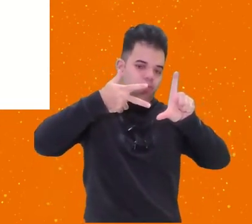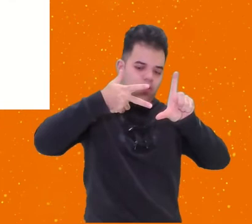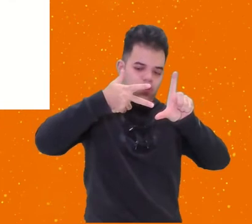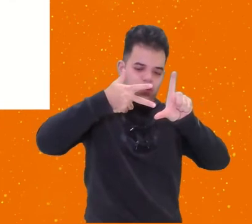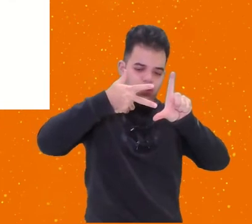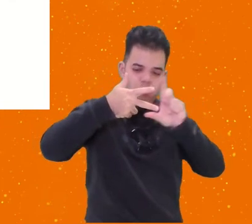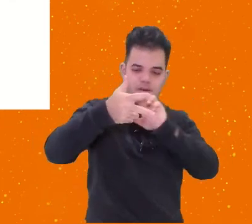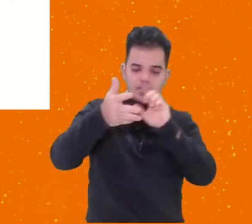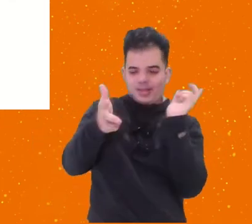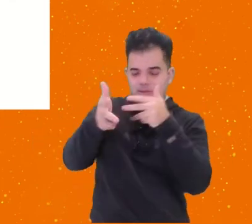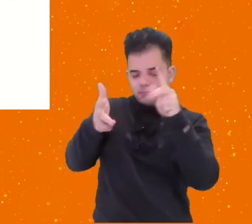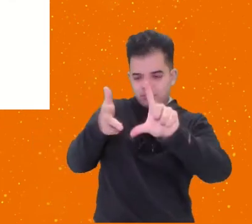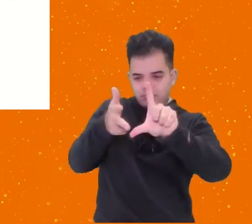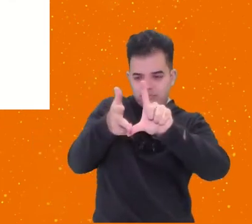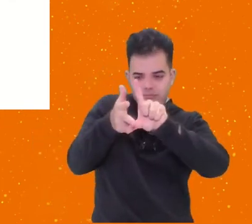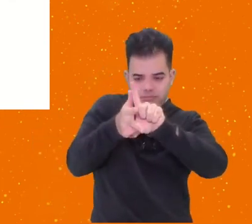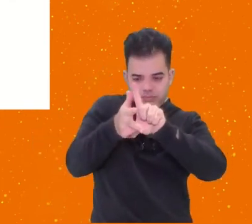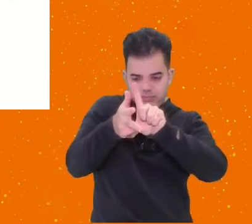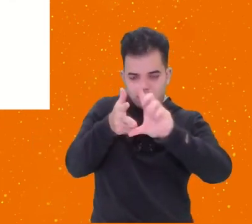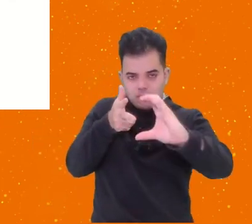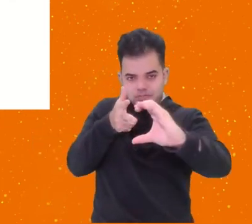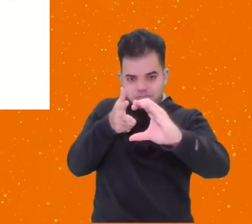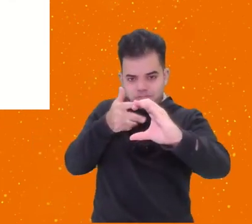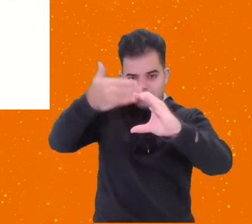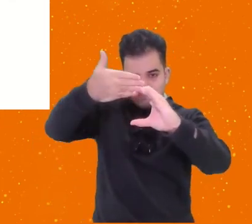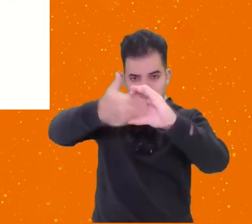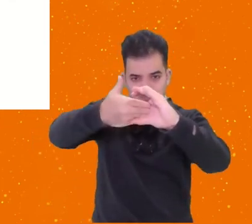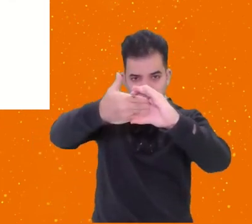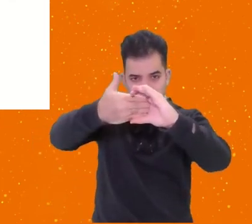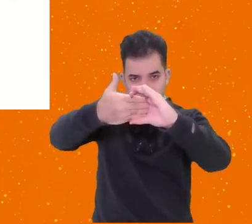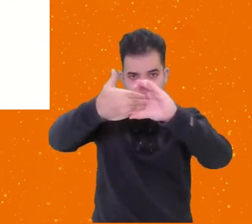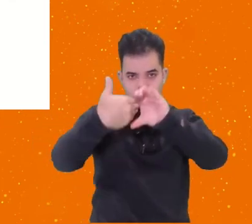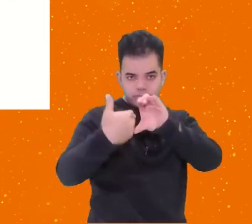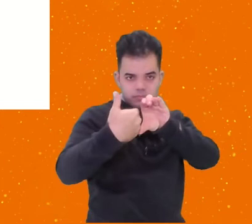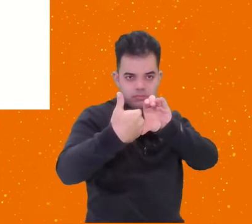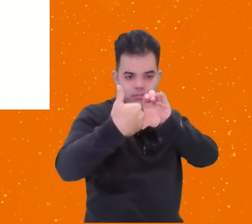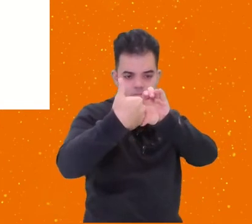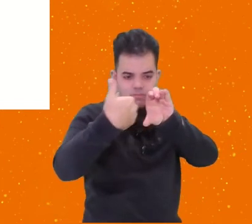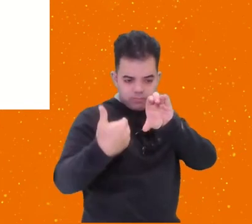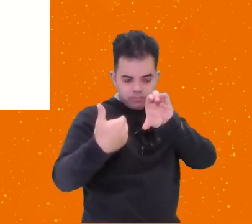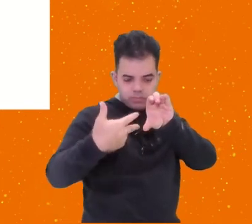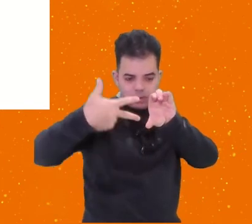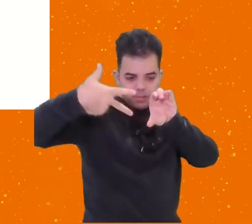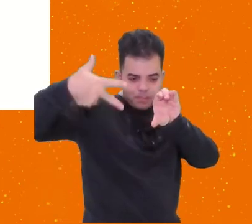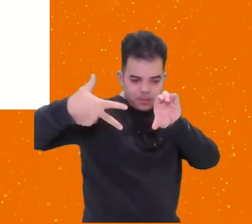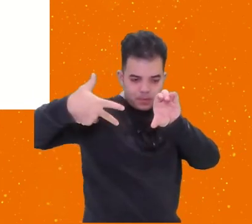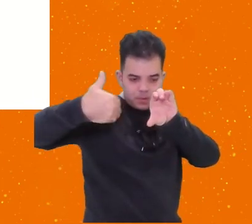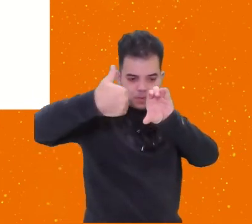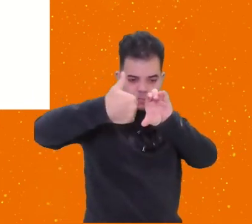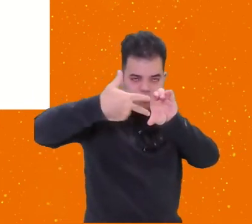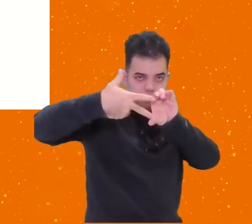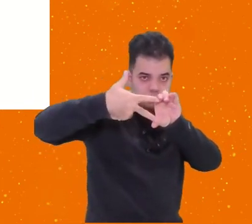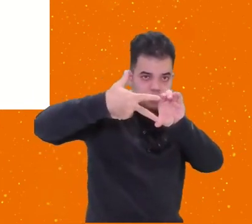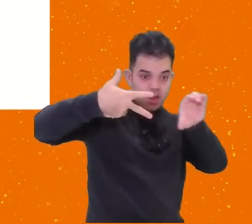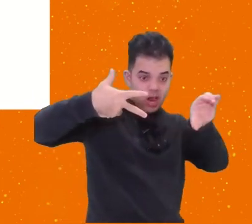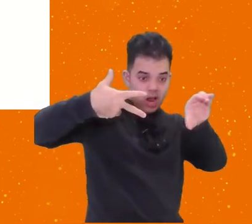LPL, elemento traseiro, tá aqui o nosso elemento traseiro aqui, por exemplo, da Signature Prime, você já consegue fazer os